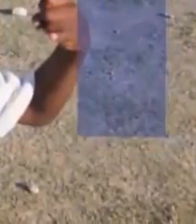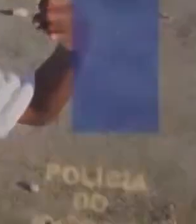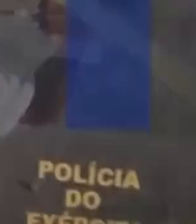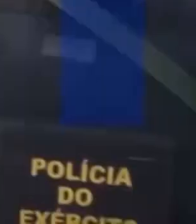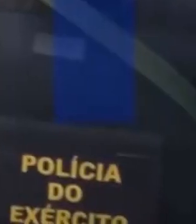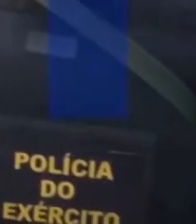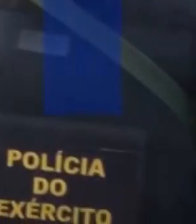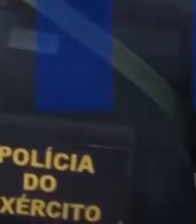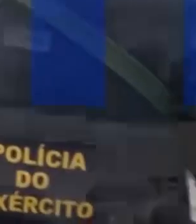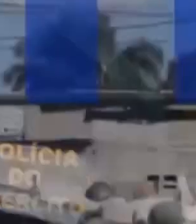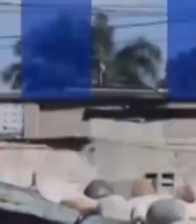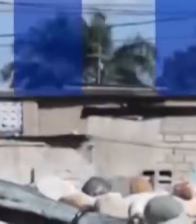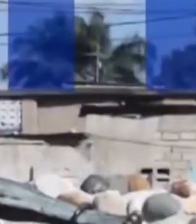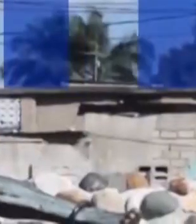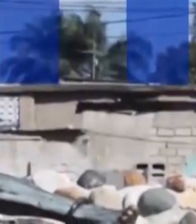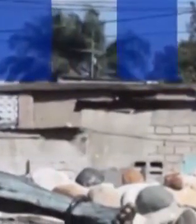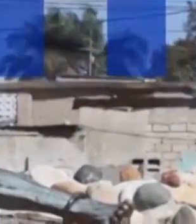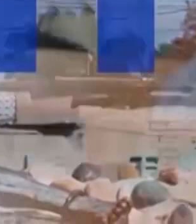Ô, Carioca, eu estou...